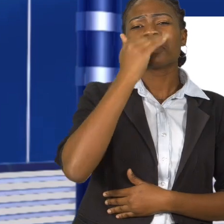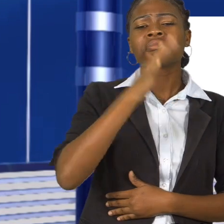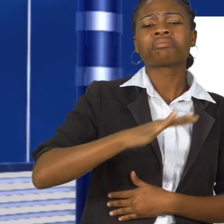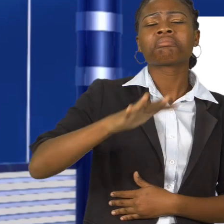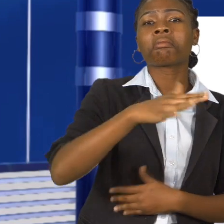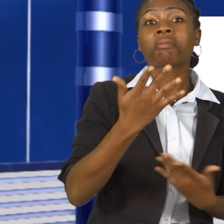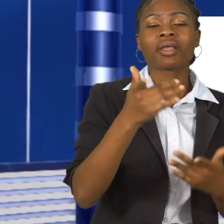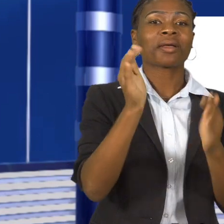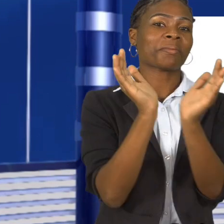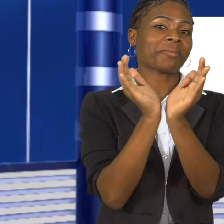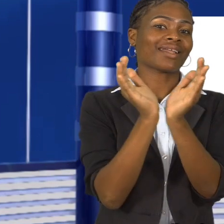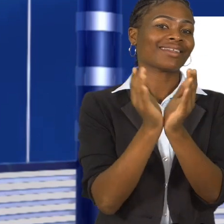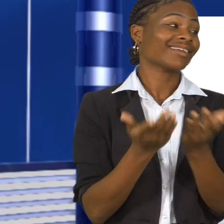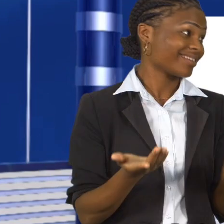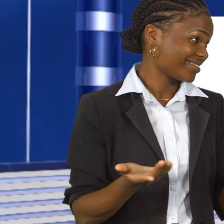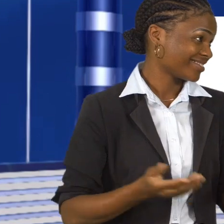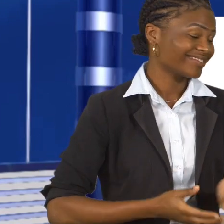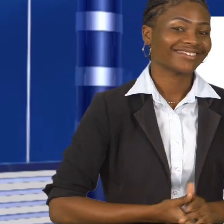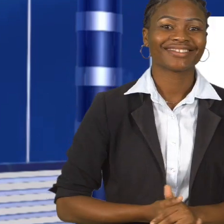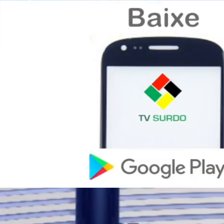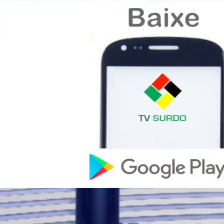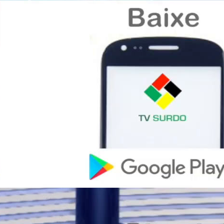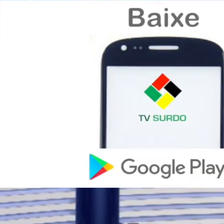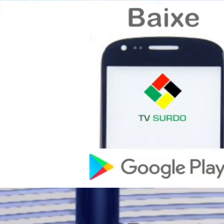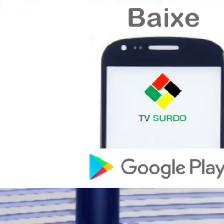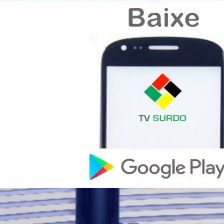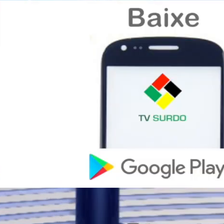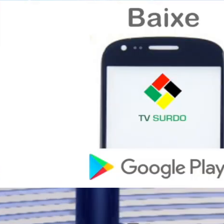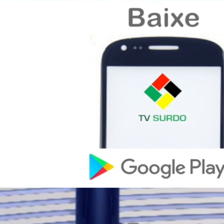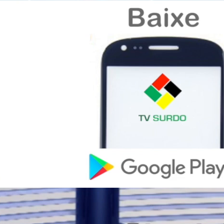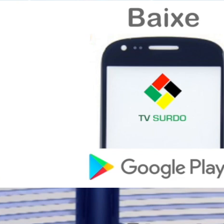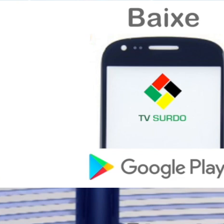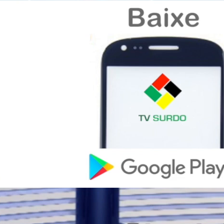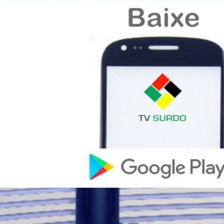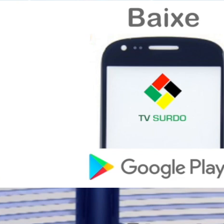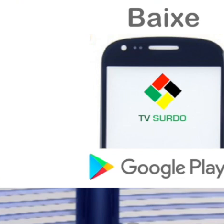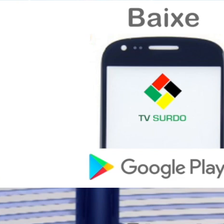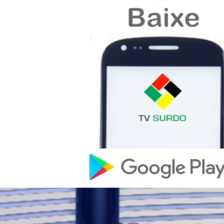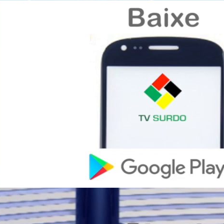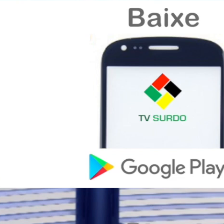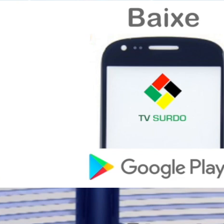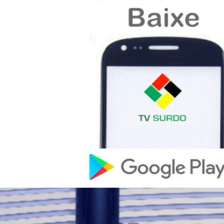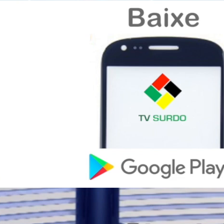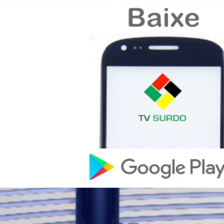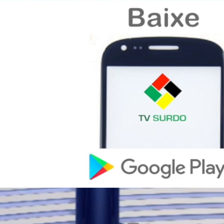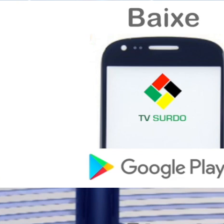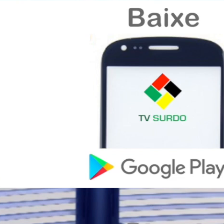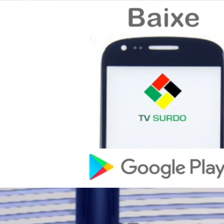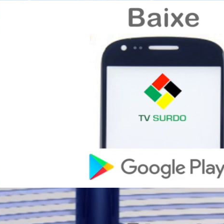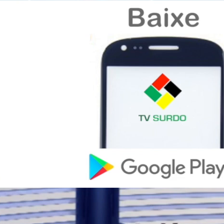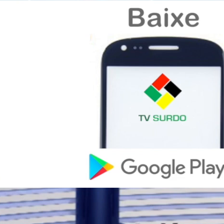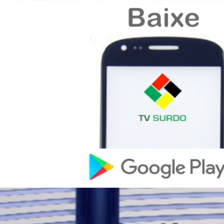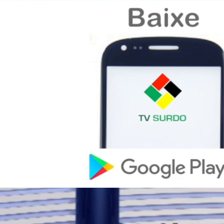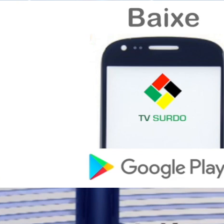de Manica, concretamente em Chimoio e Gondola. Este evento não só serviu para descobrir talentos e entreter alunos em